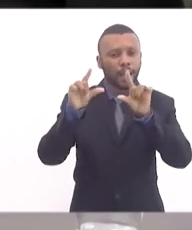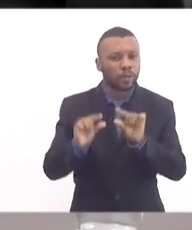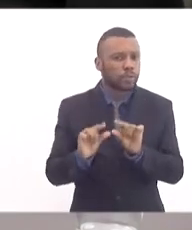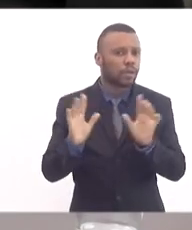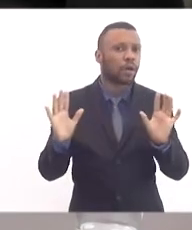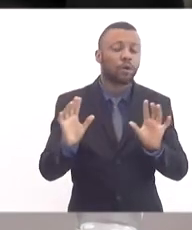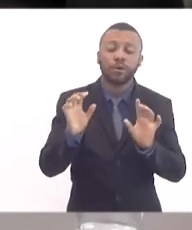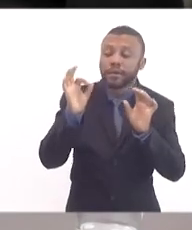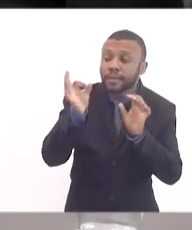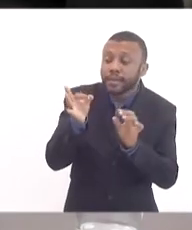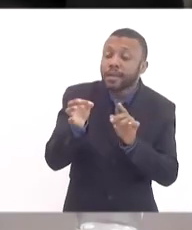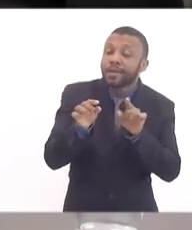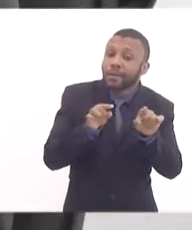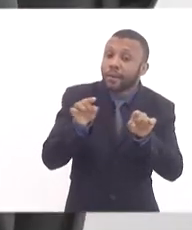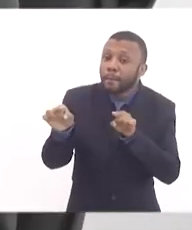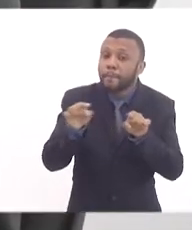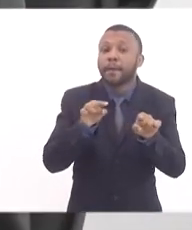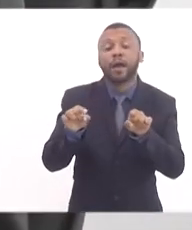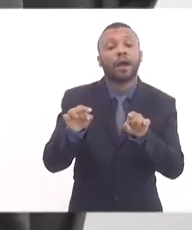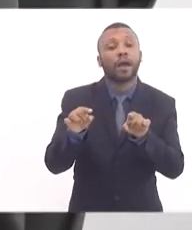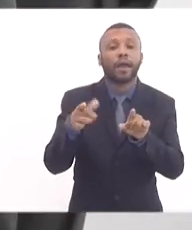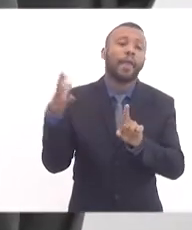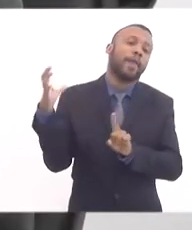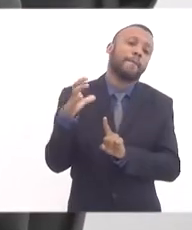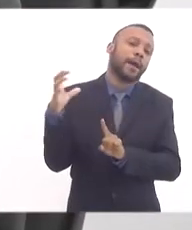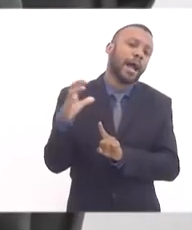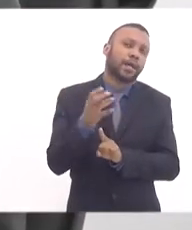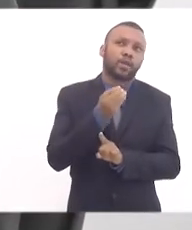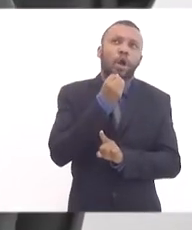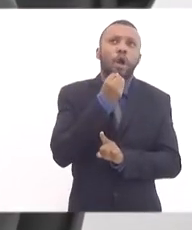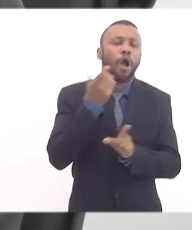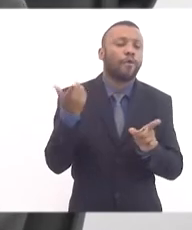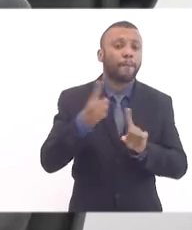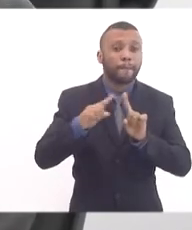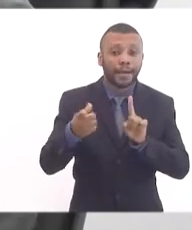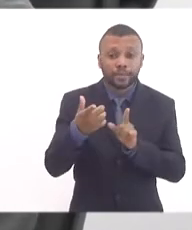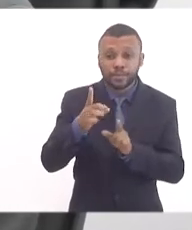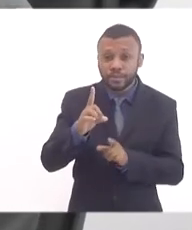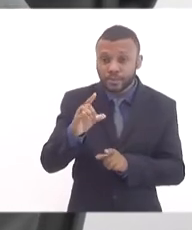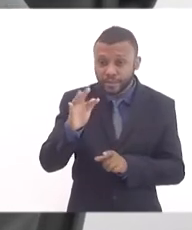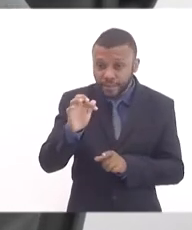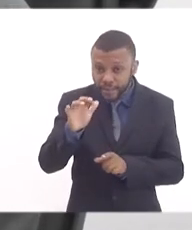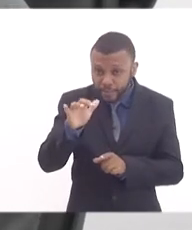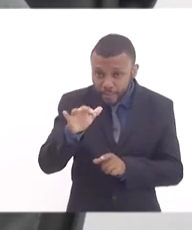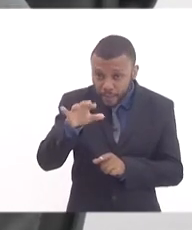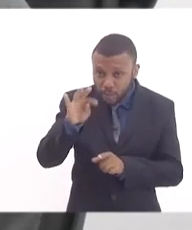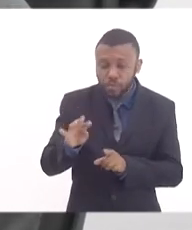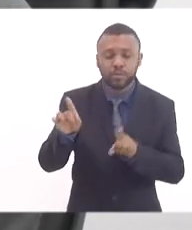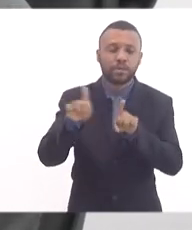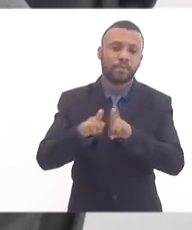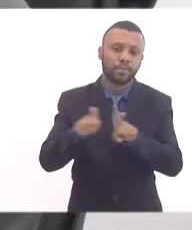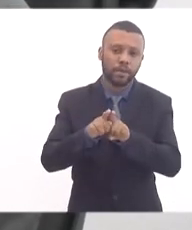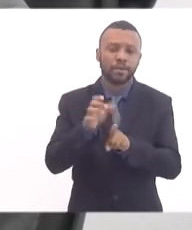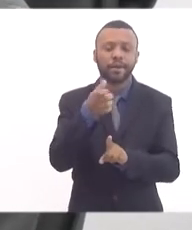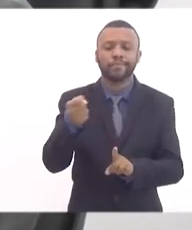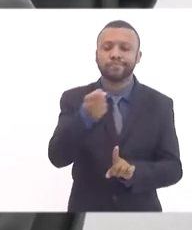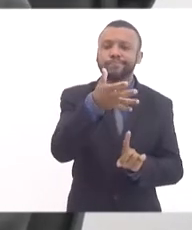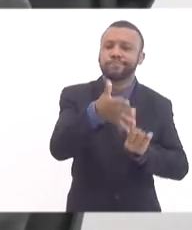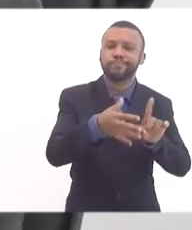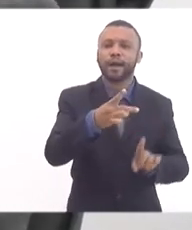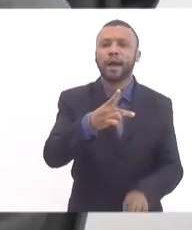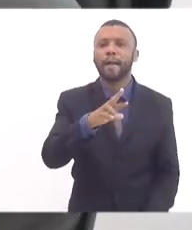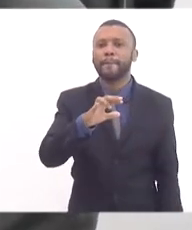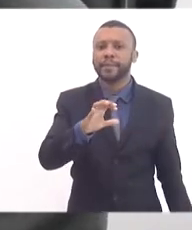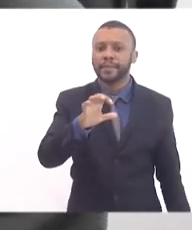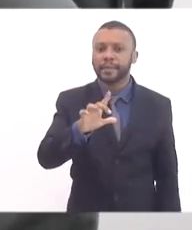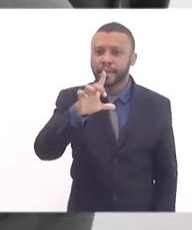baixamos no Parque da execução pelo motivo Óbvio vá mas o diferimento também queria passar a palavra a Priscila e o João